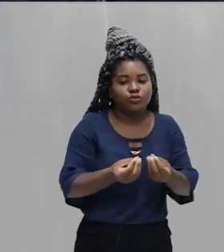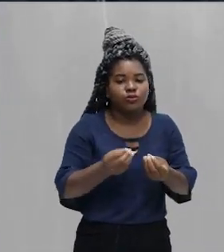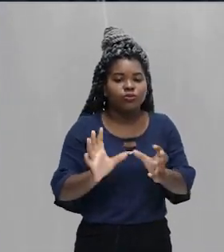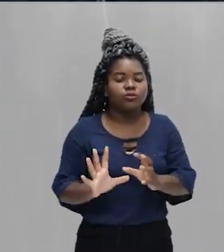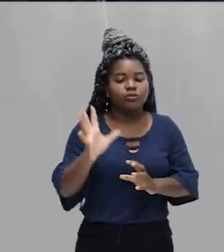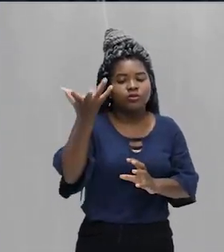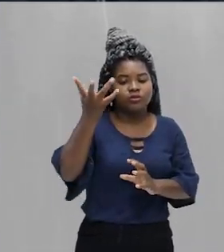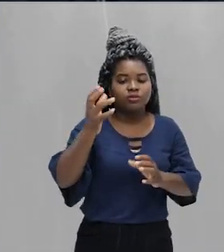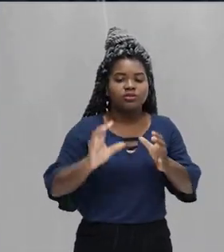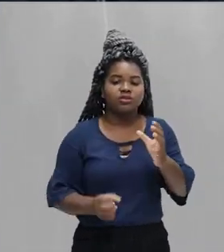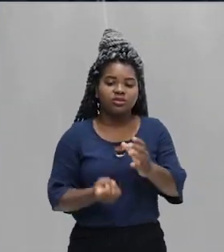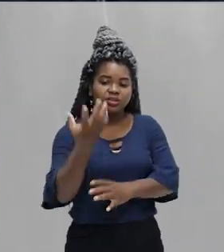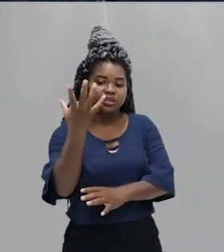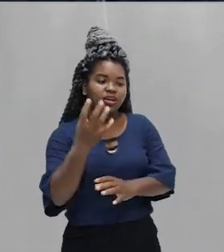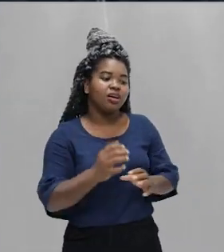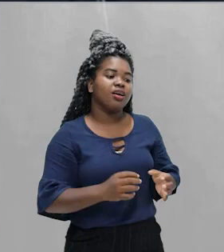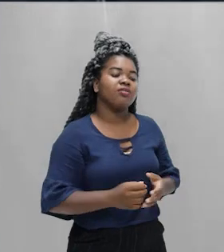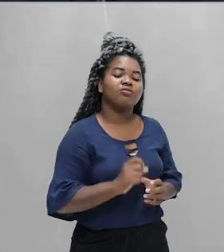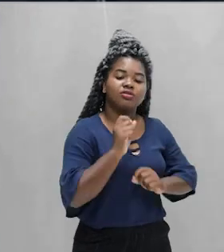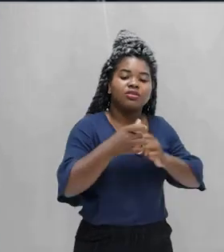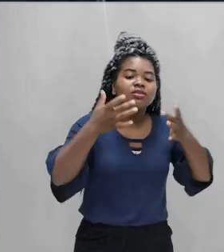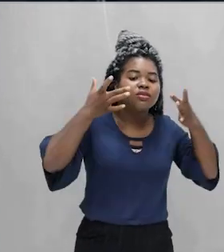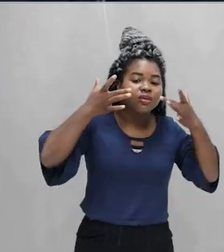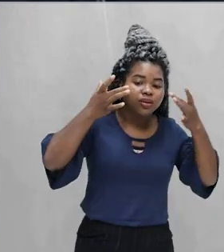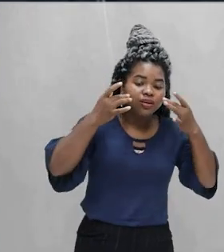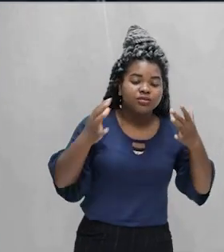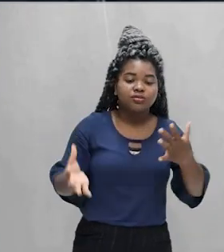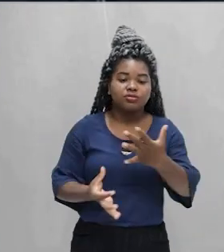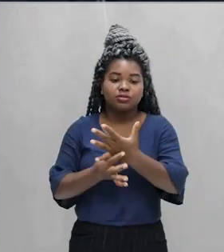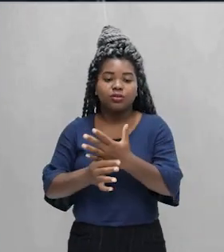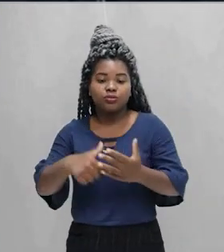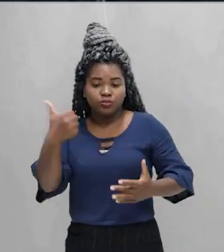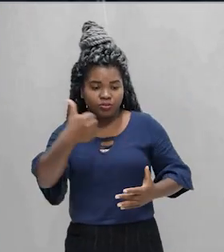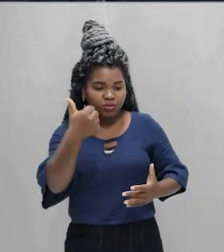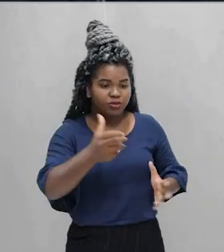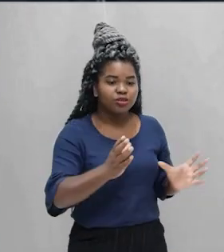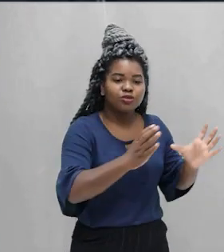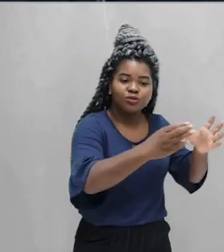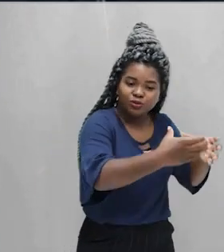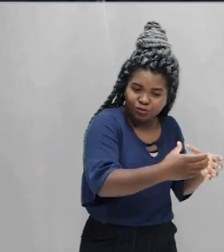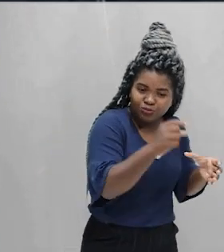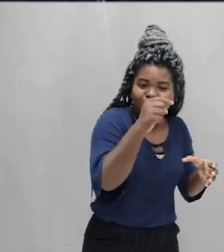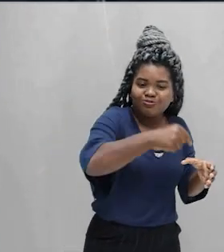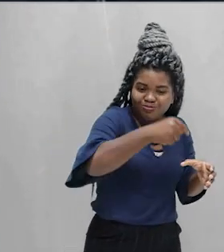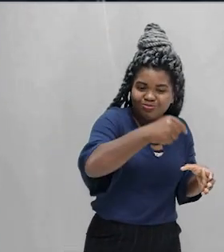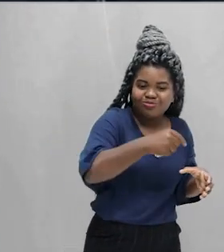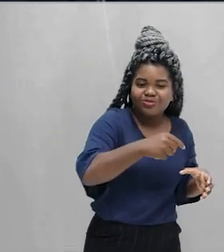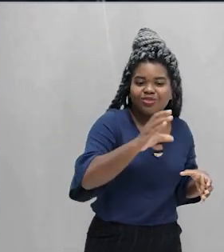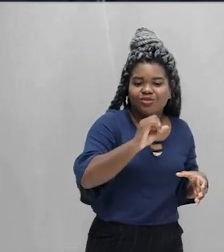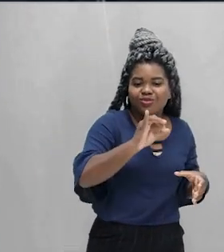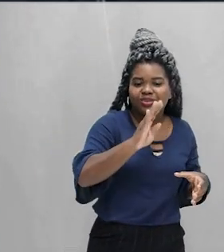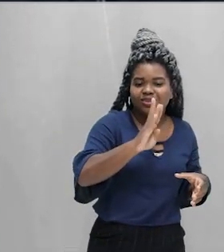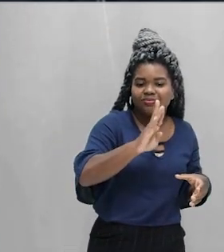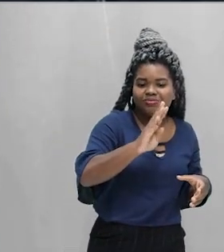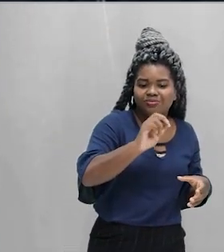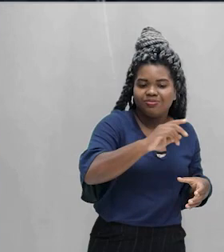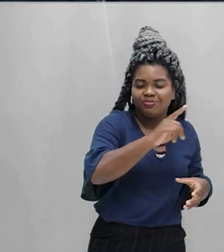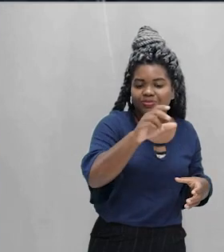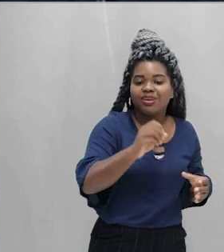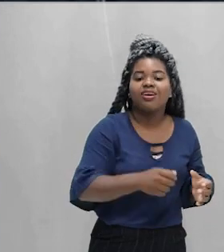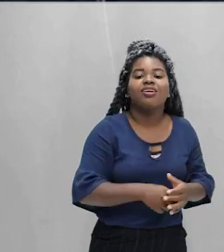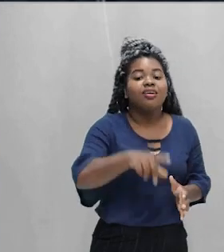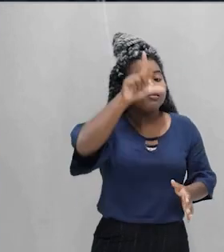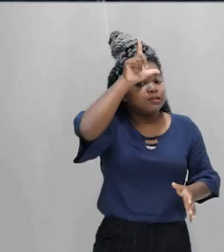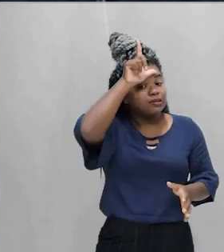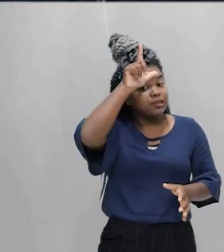era o realismo, certo? Então, o primeiro grupo que era envolvido na questão Coimbra era liderado por